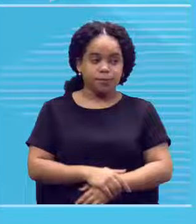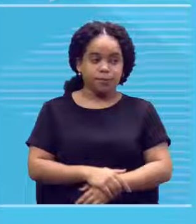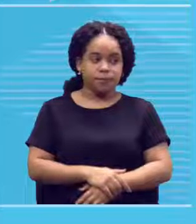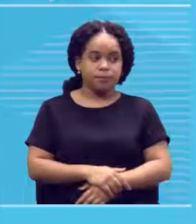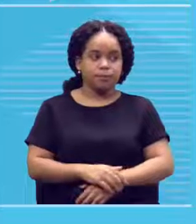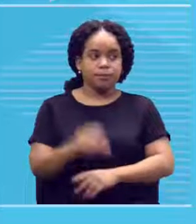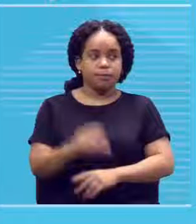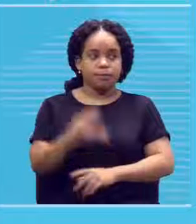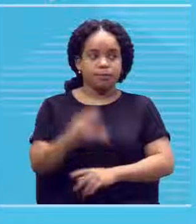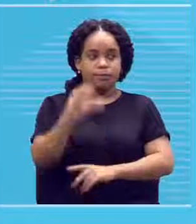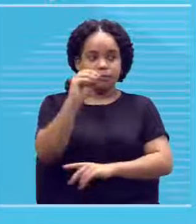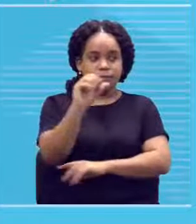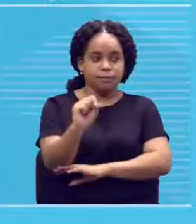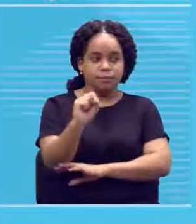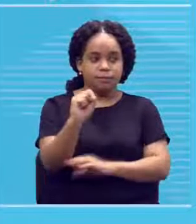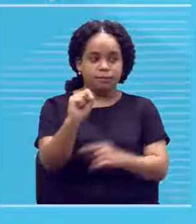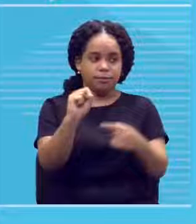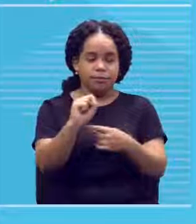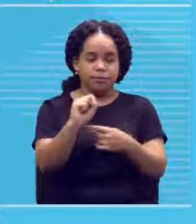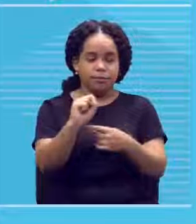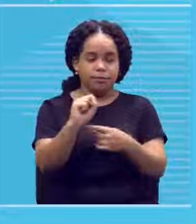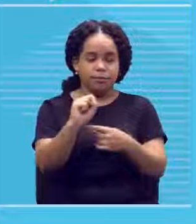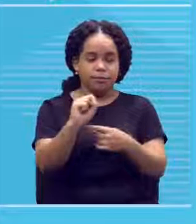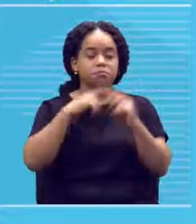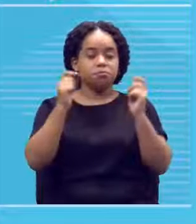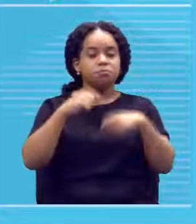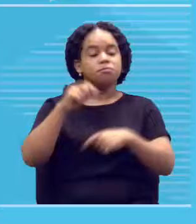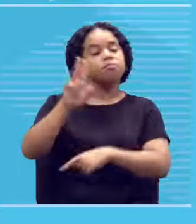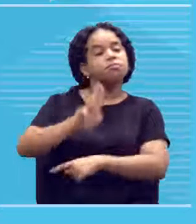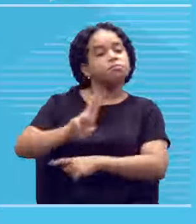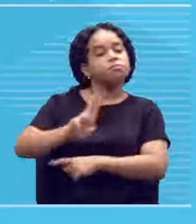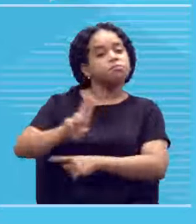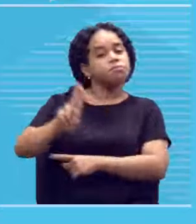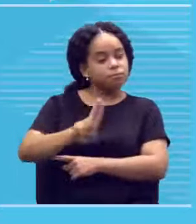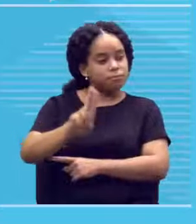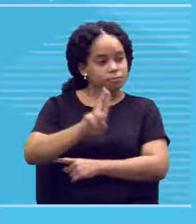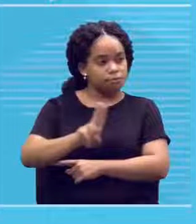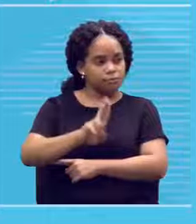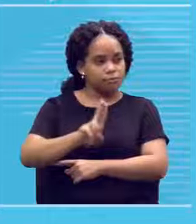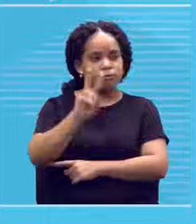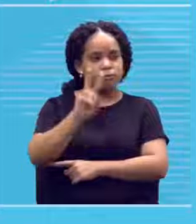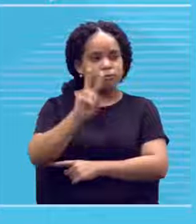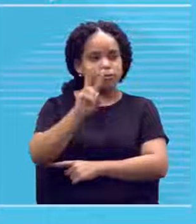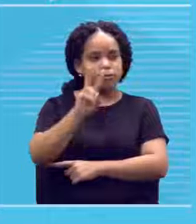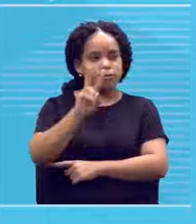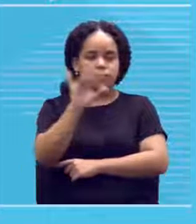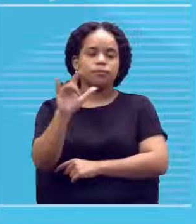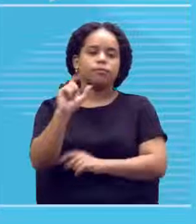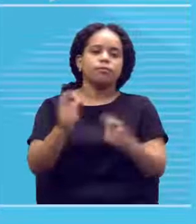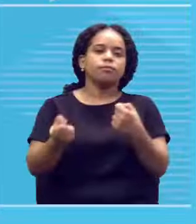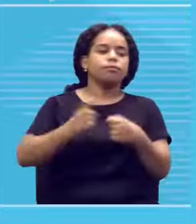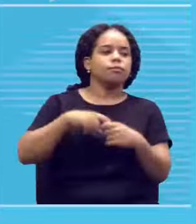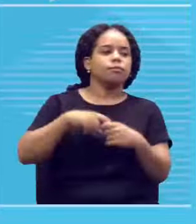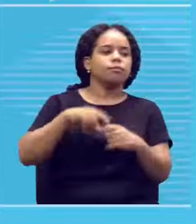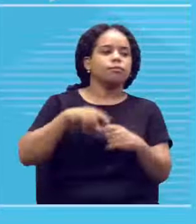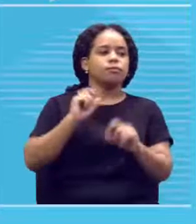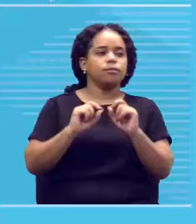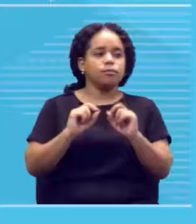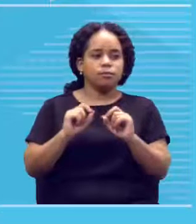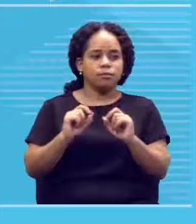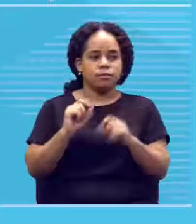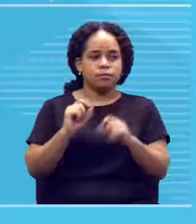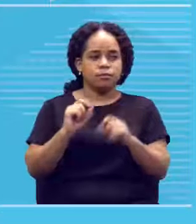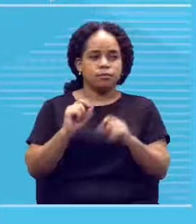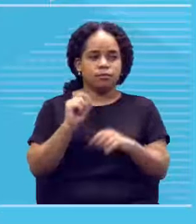os em os deixa usar esse horas aí vai retomar sabe o que